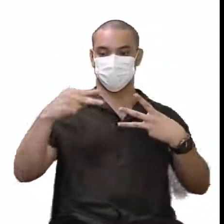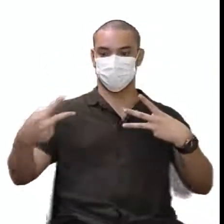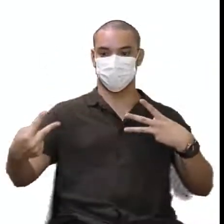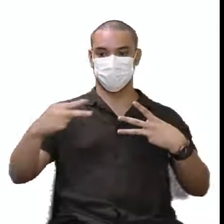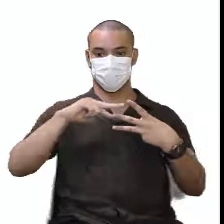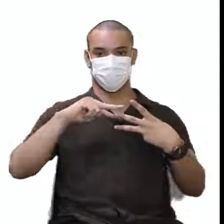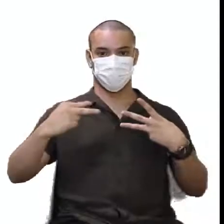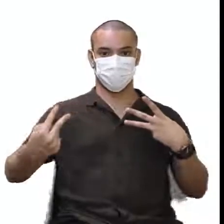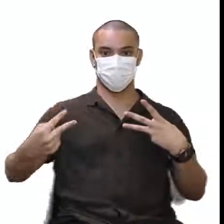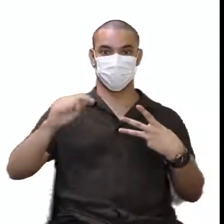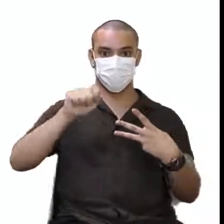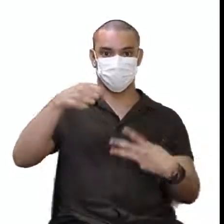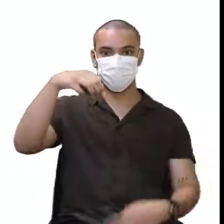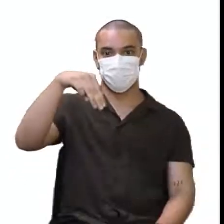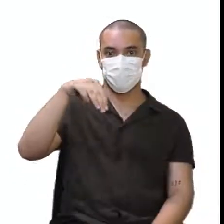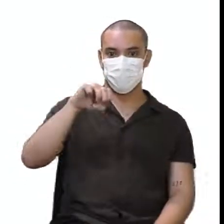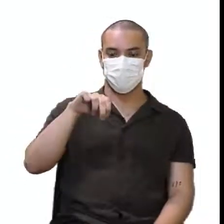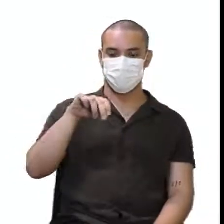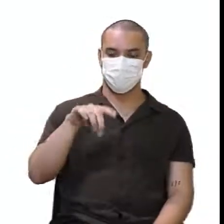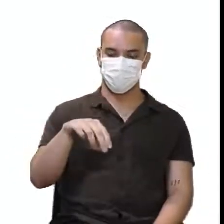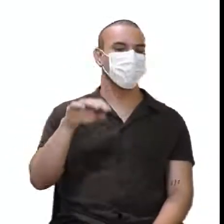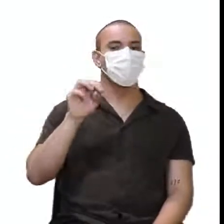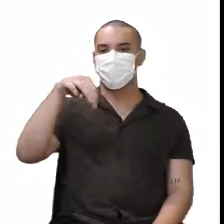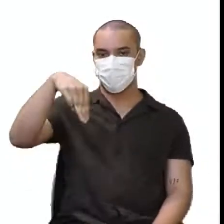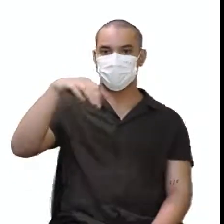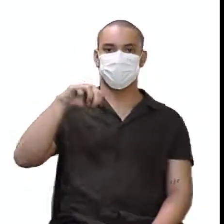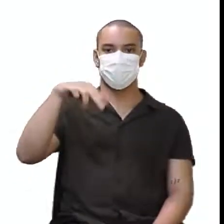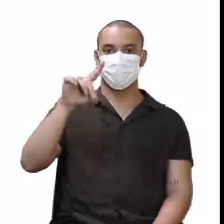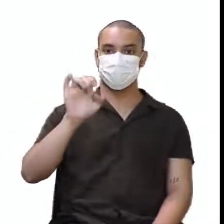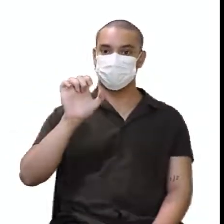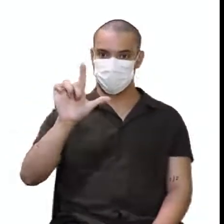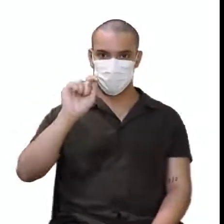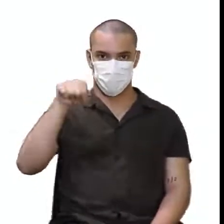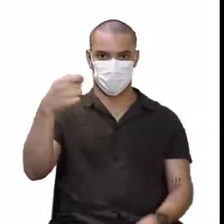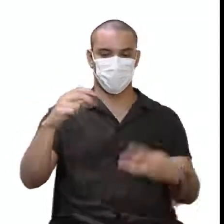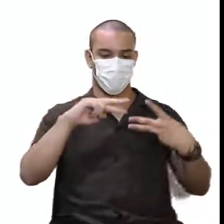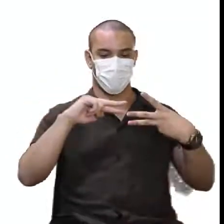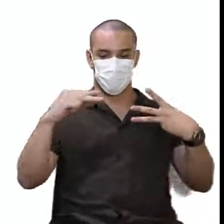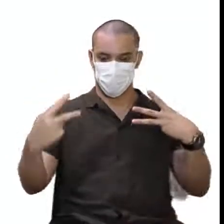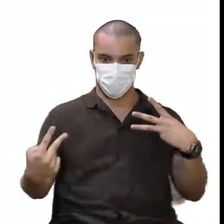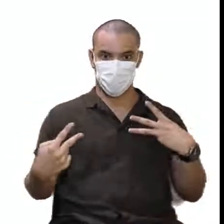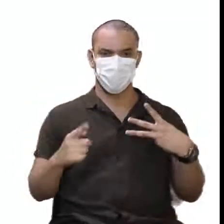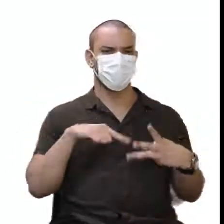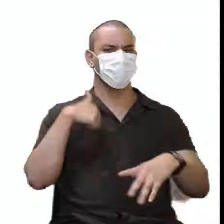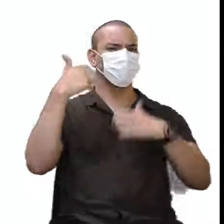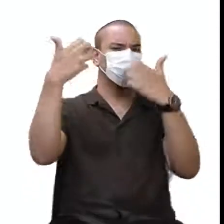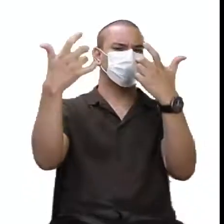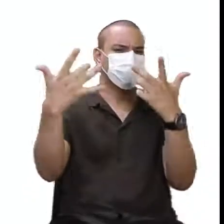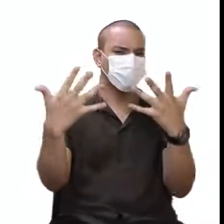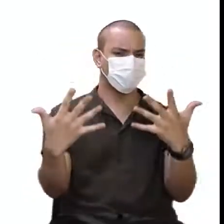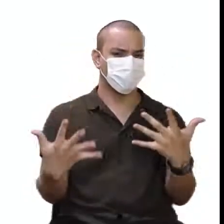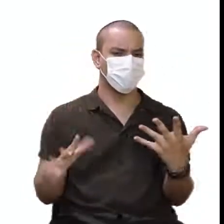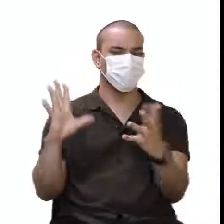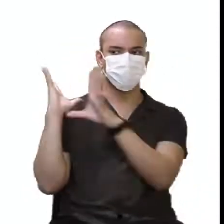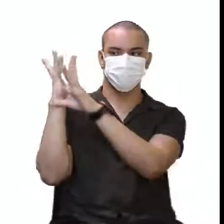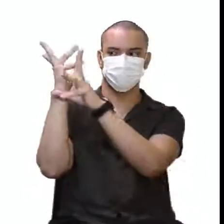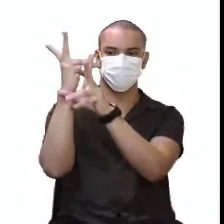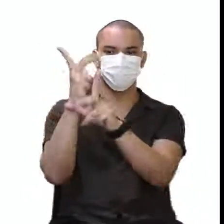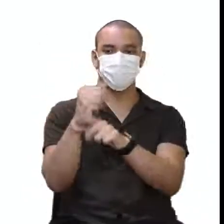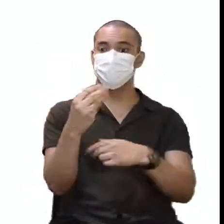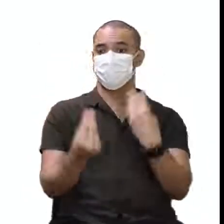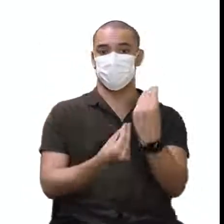de Mendel, tá? Então, nós vamos falar sobre a introdução. Vamos dar uma pincelada, contar um pouquinho da história dele. Como